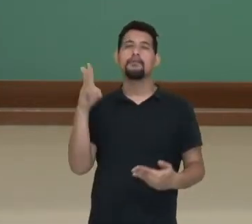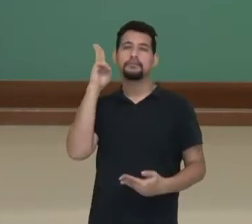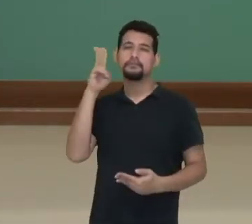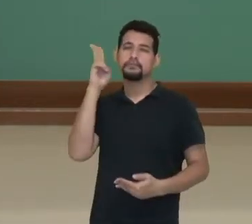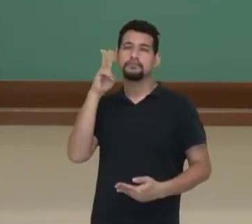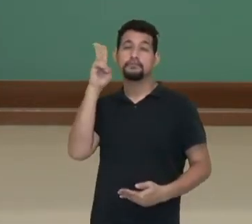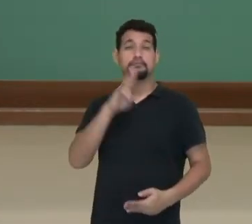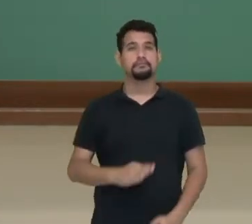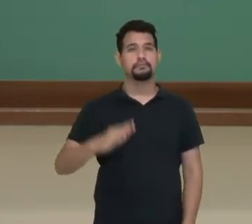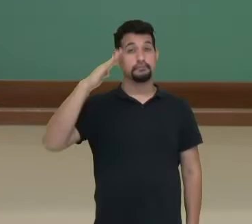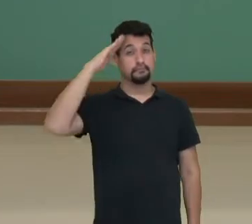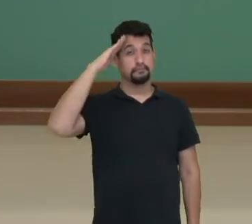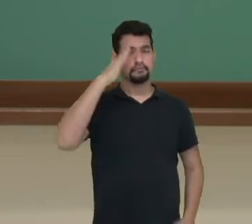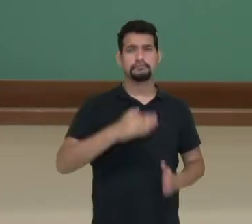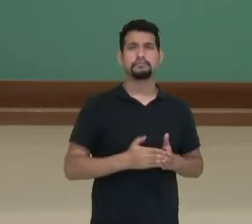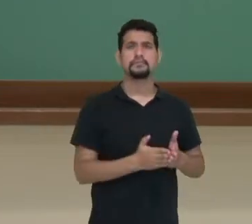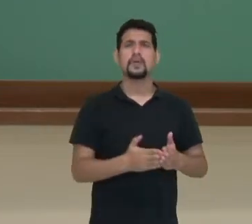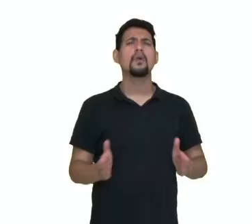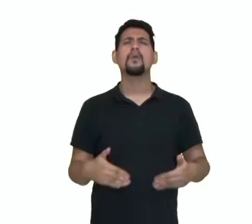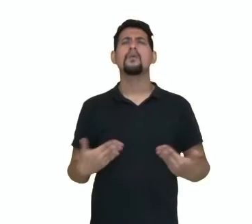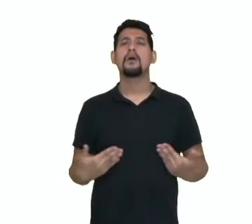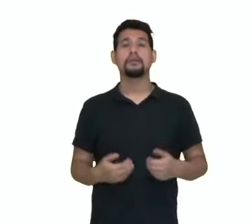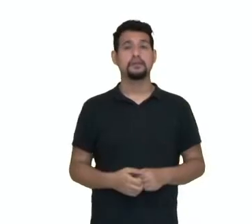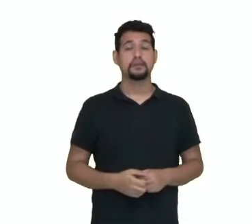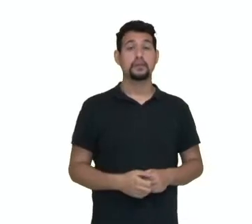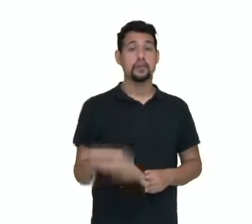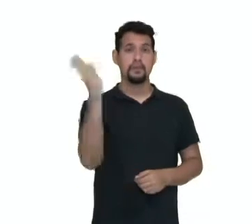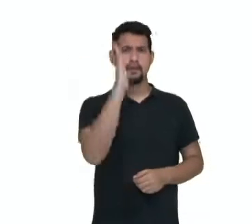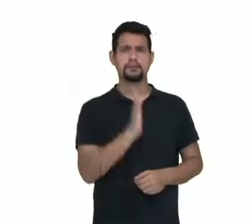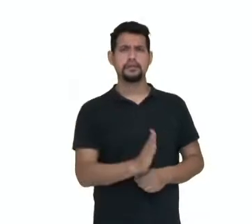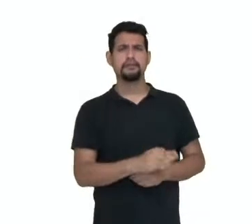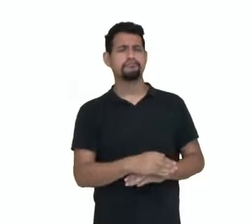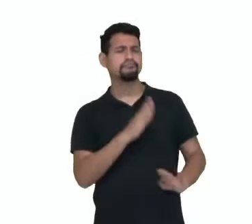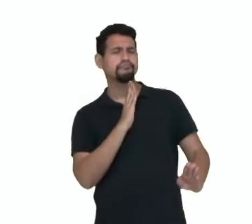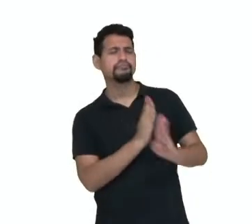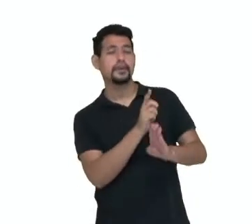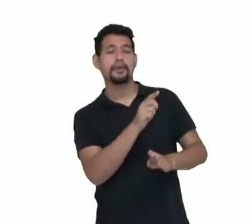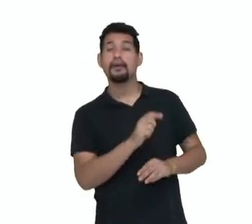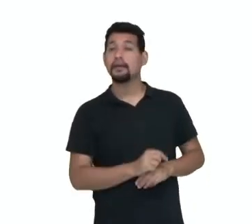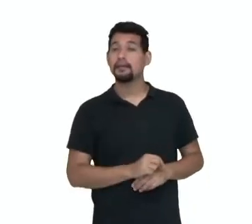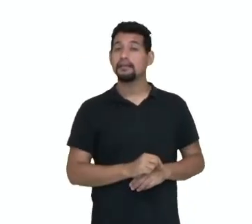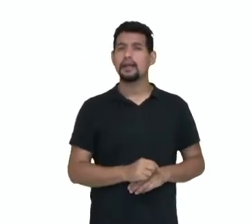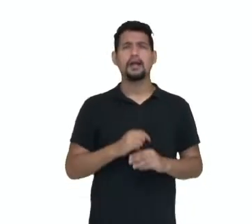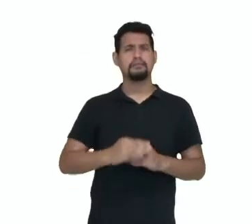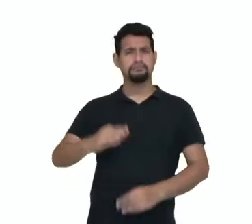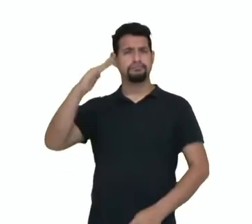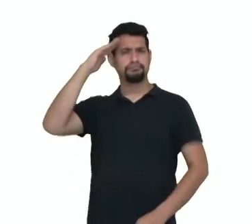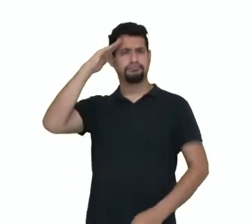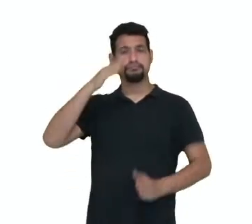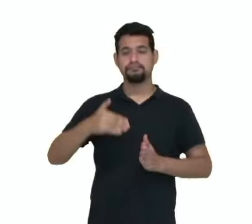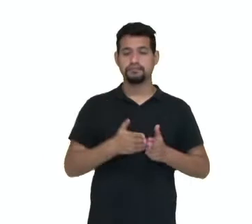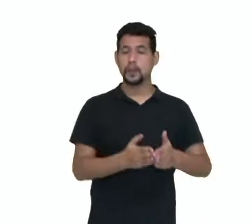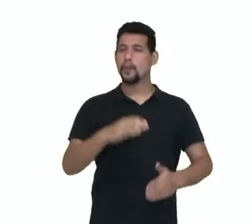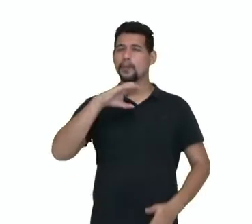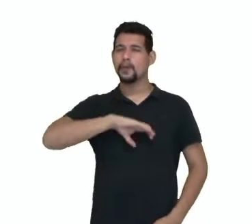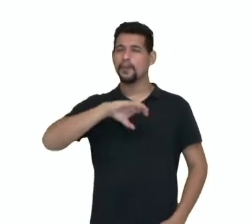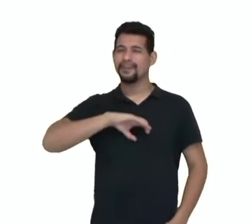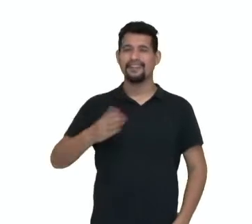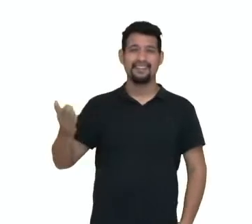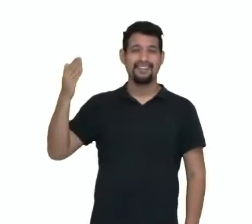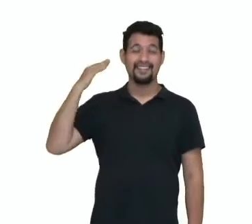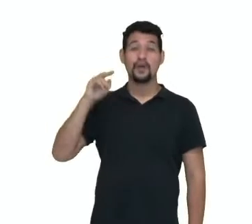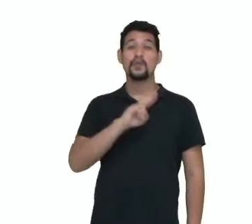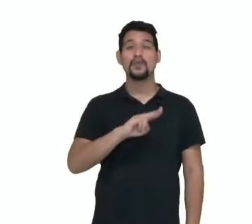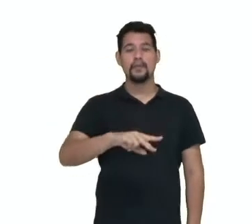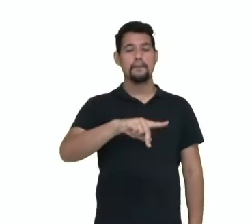do Brasil? Pois bem, o Brasil foi descoberto através da Marinha Portuguesa. Vamos lembrar lá, Pedro Álvares Cabral